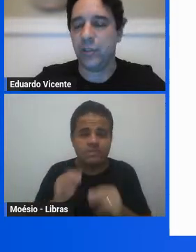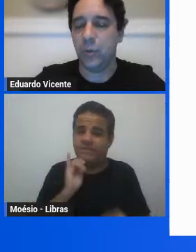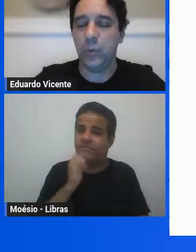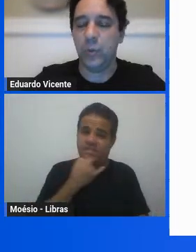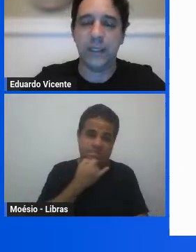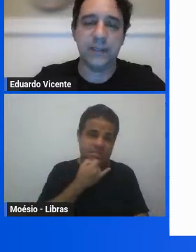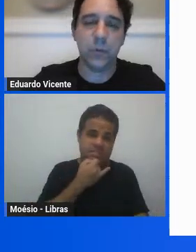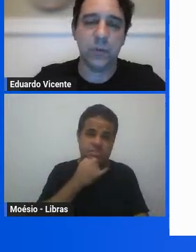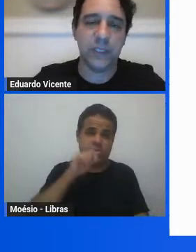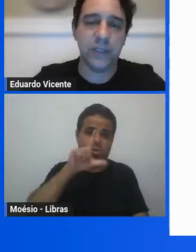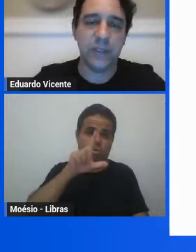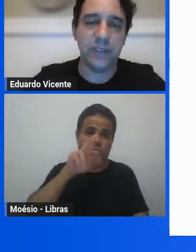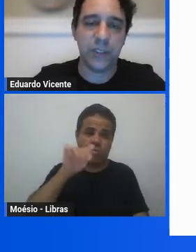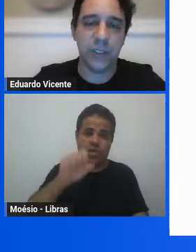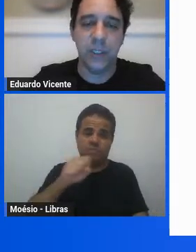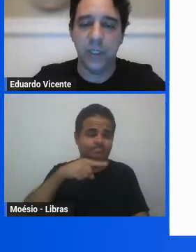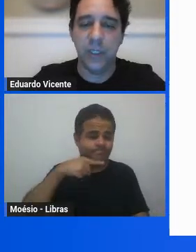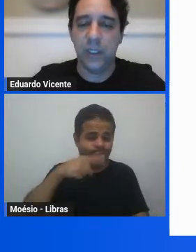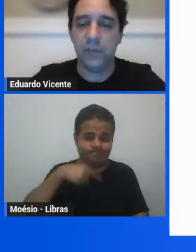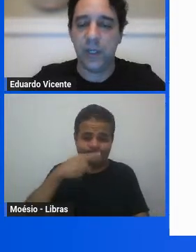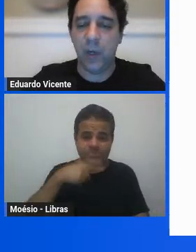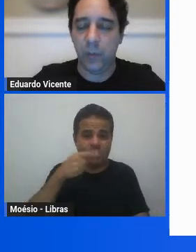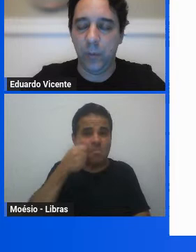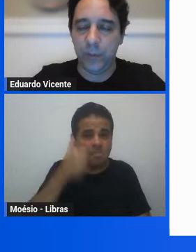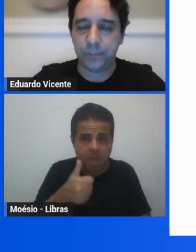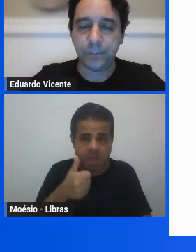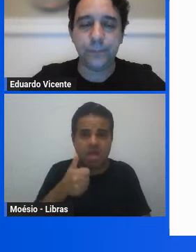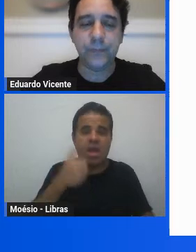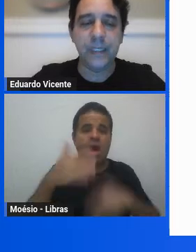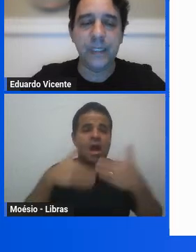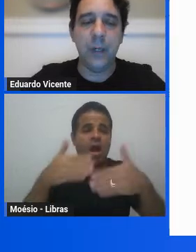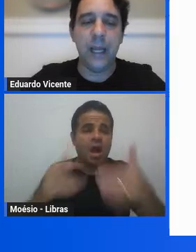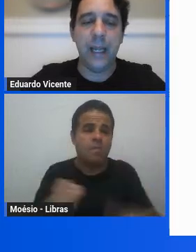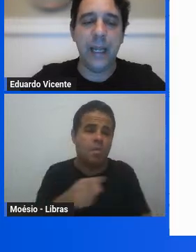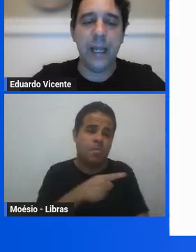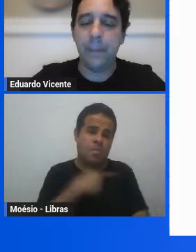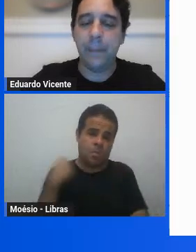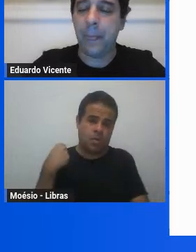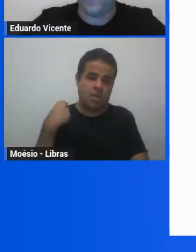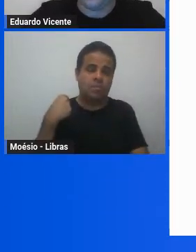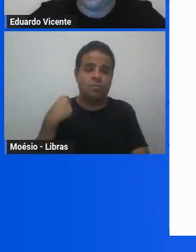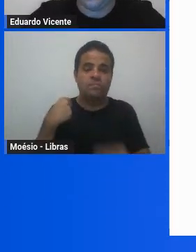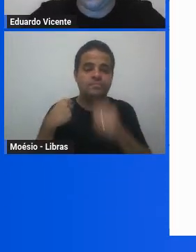infelizmente Lucas não conseguiu resistir e veio a óbito.